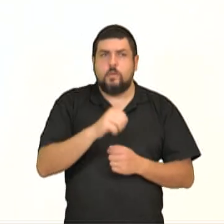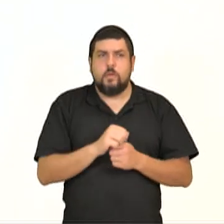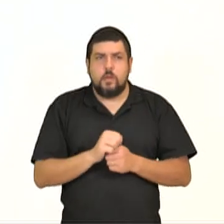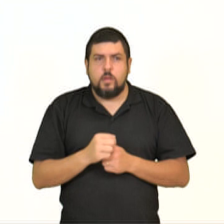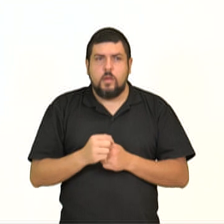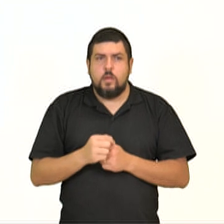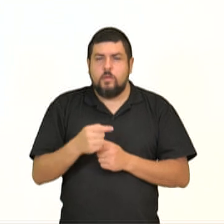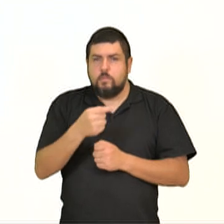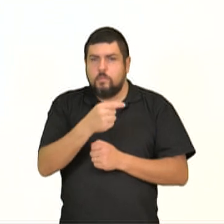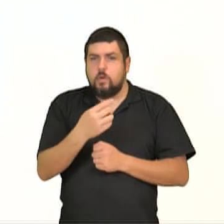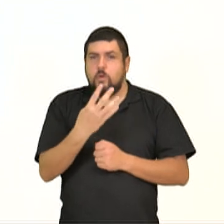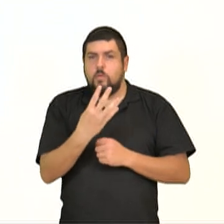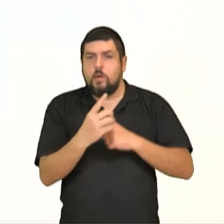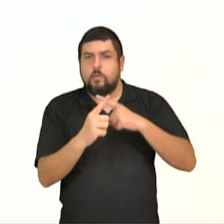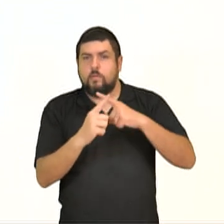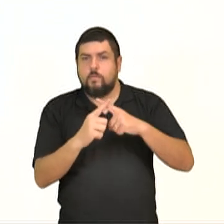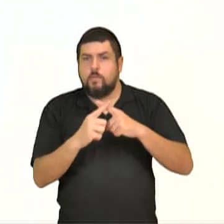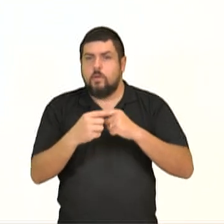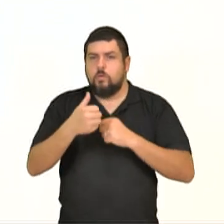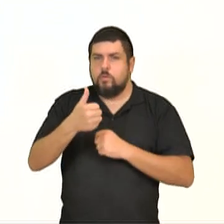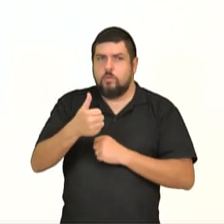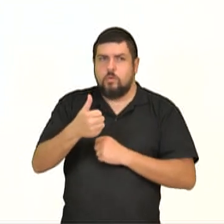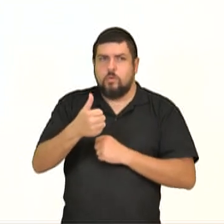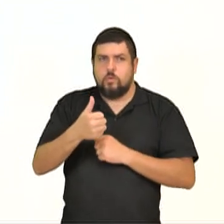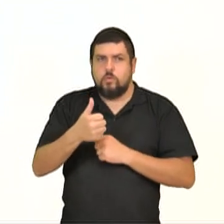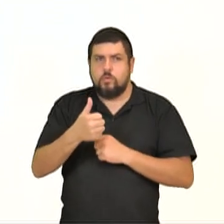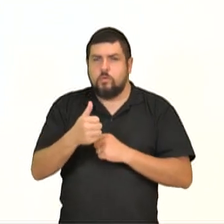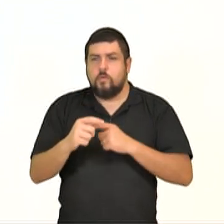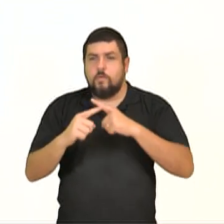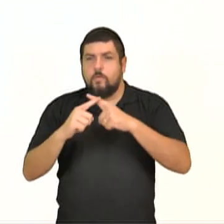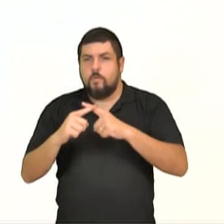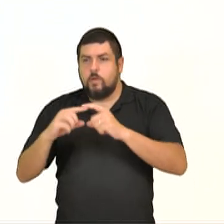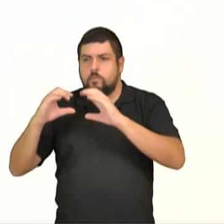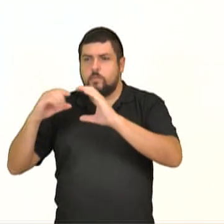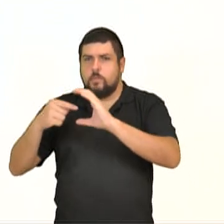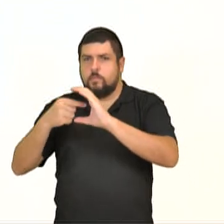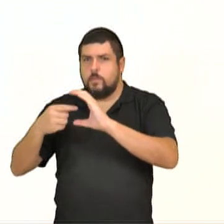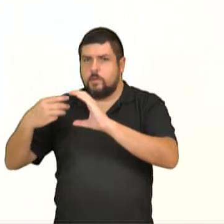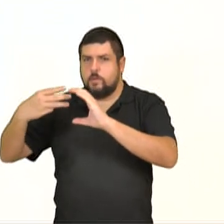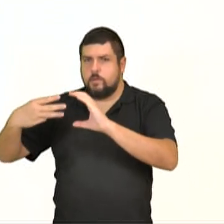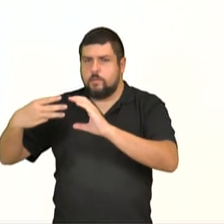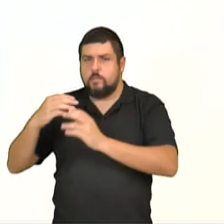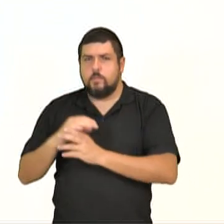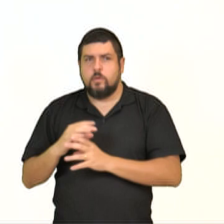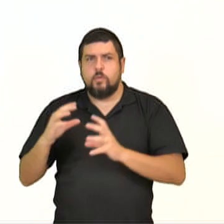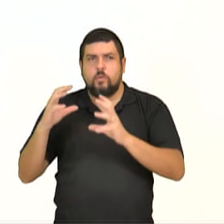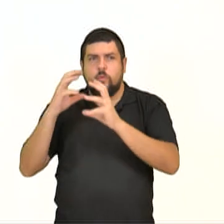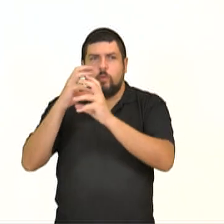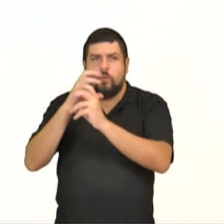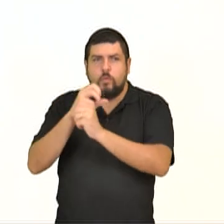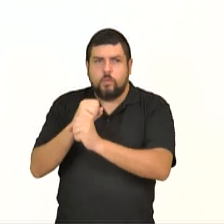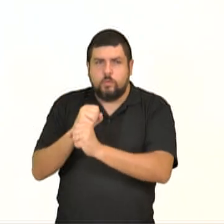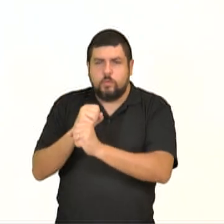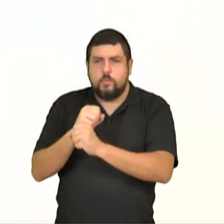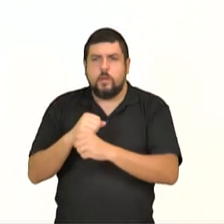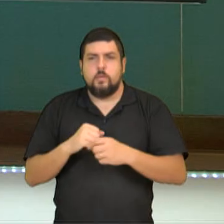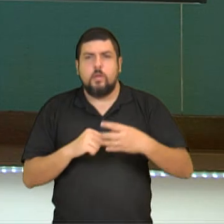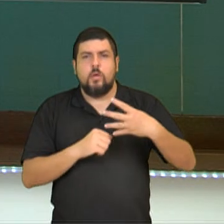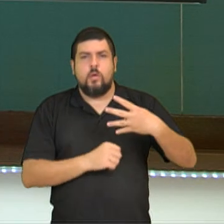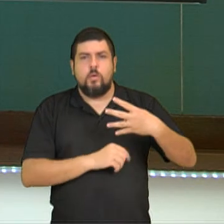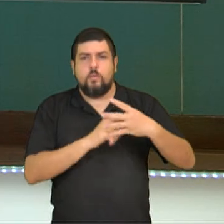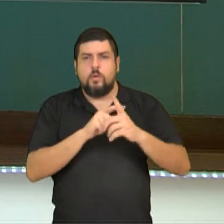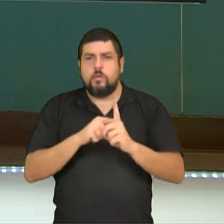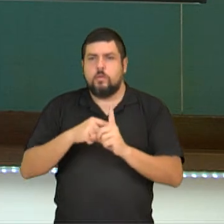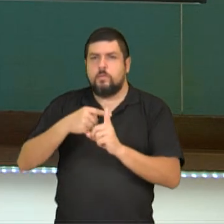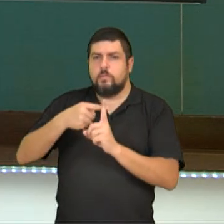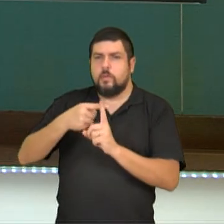menos 3. 2² é 4. 4 vezes 1 vezes 3 é 12. Então, e menos com menos vai ficar mais.